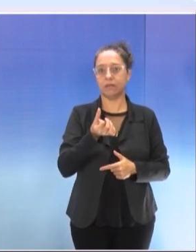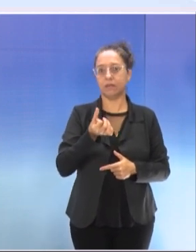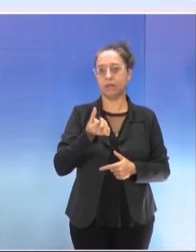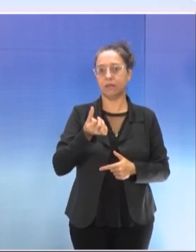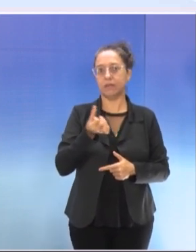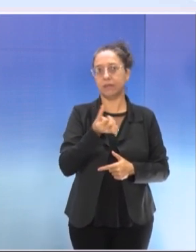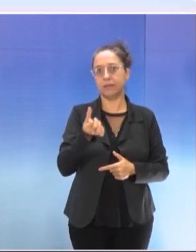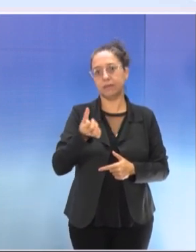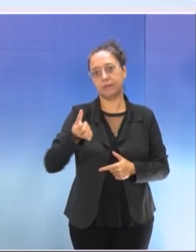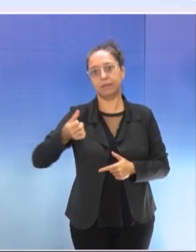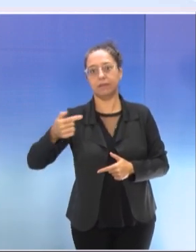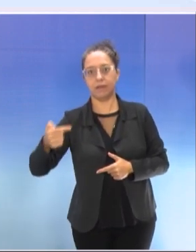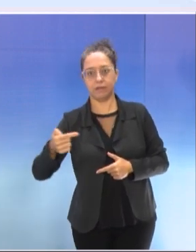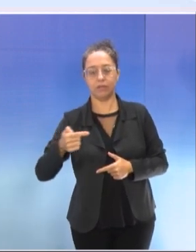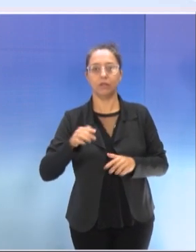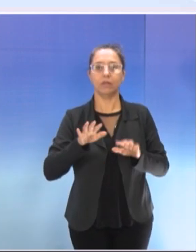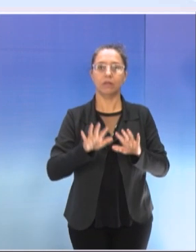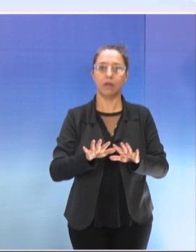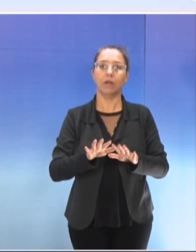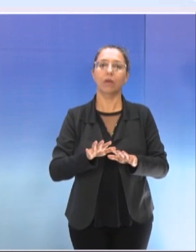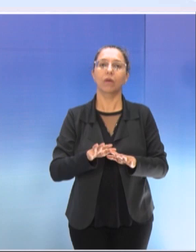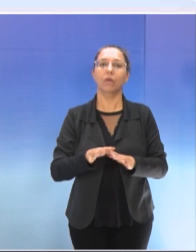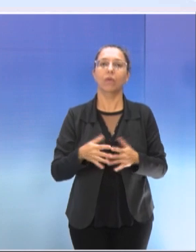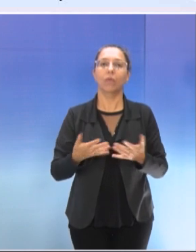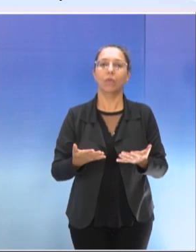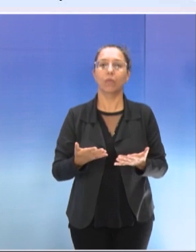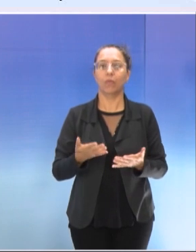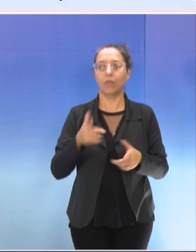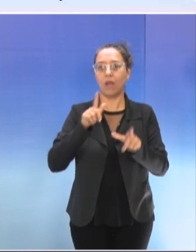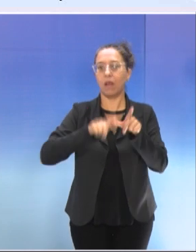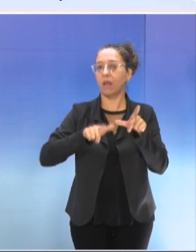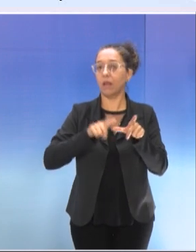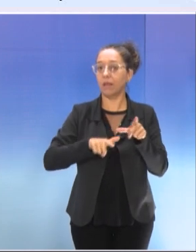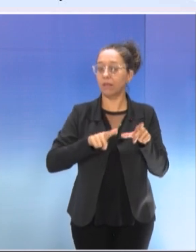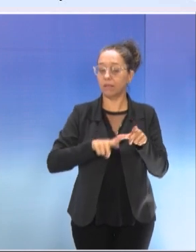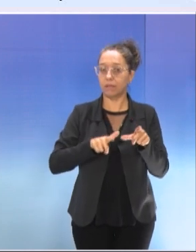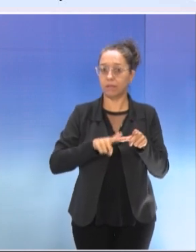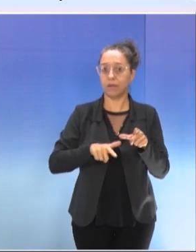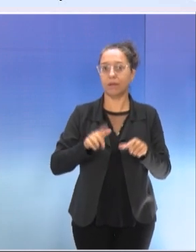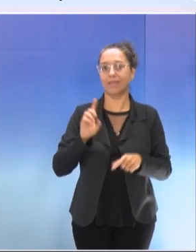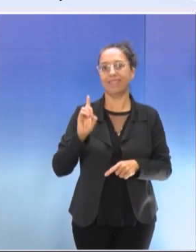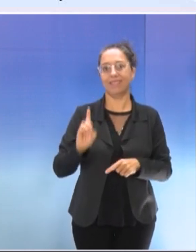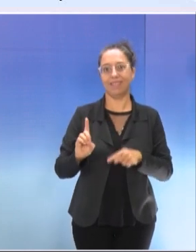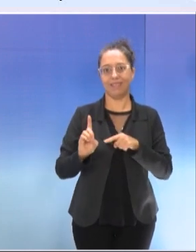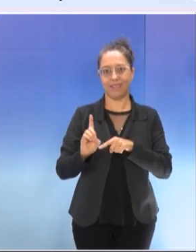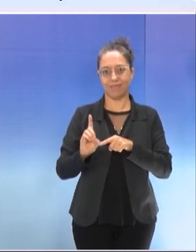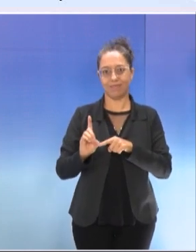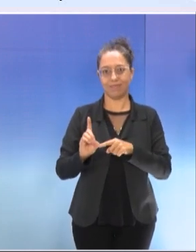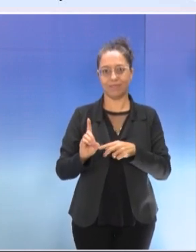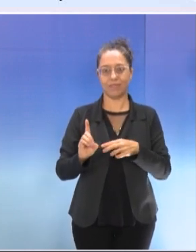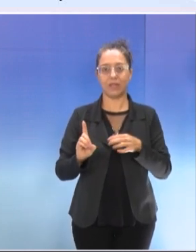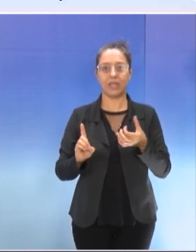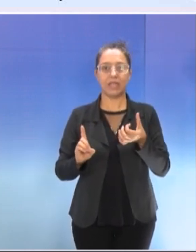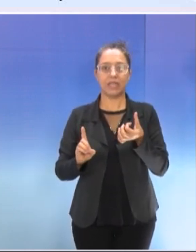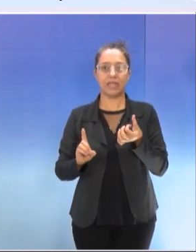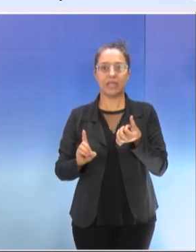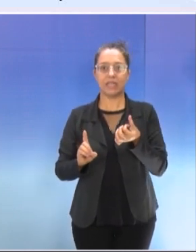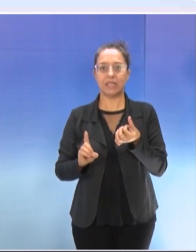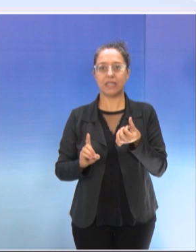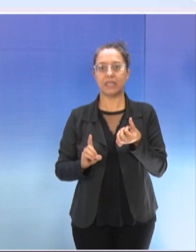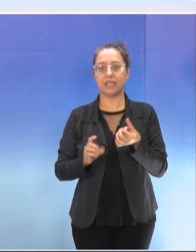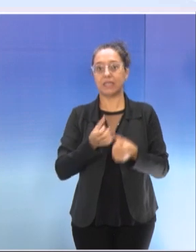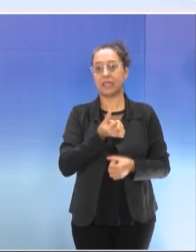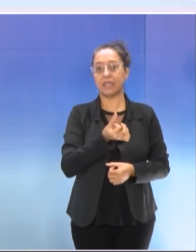0,666667. Então, a alternativa, o gabarito é a letra D. 66,6%, quem mais